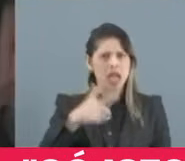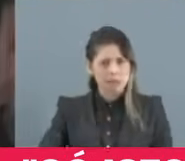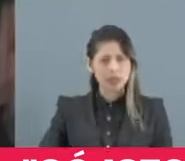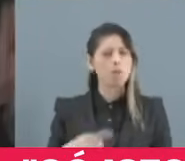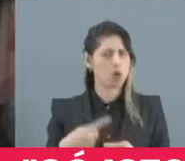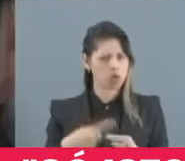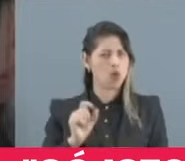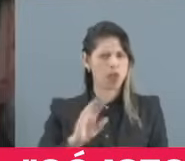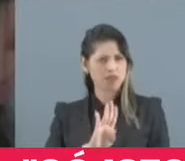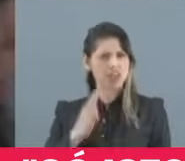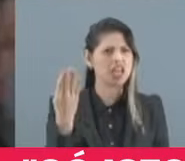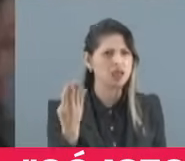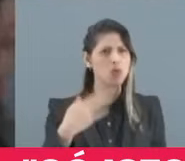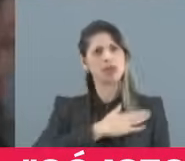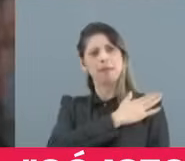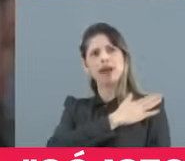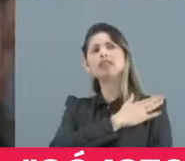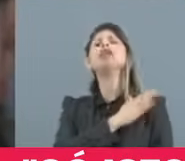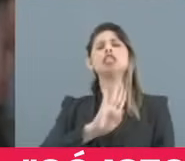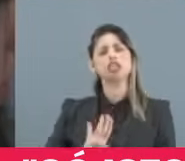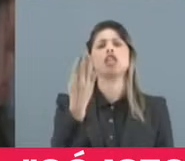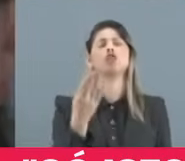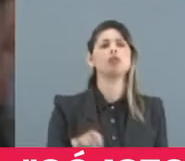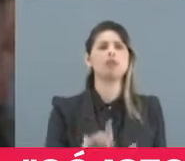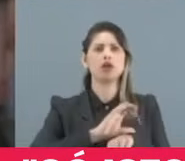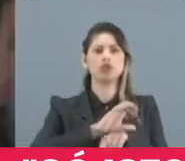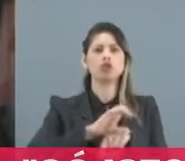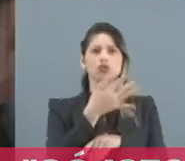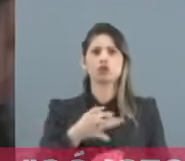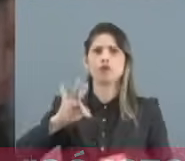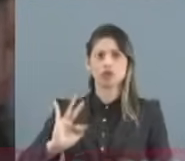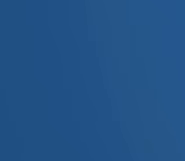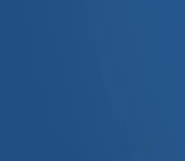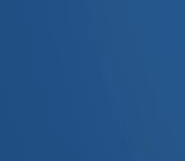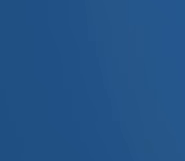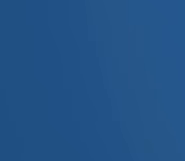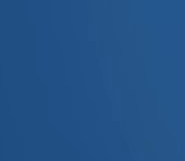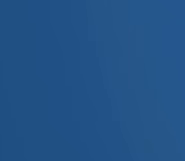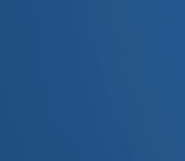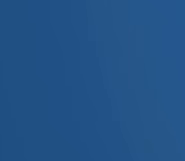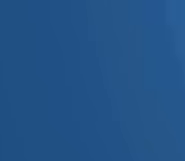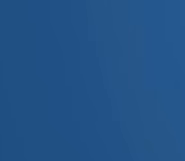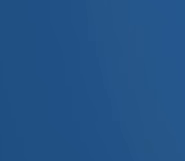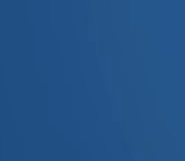traidor dessa pátria é traidor da Constituição Federal, como já dizia o nosso querido Ulisses Guimarães.